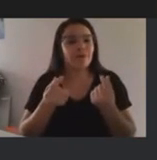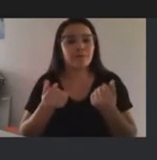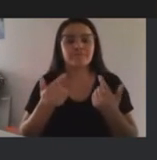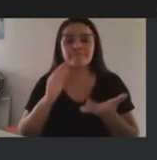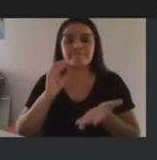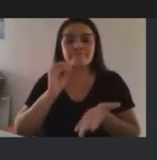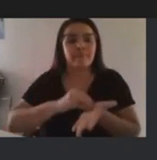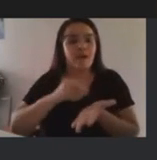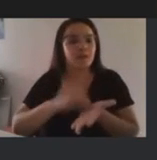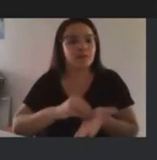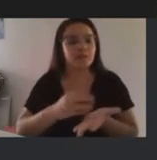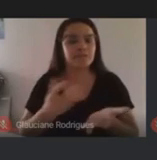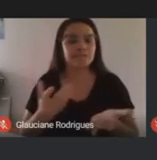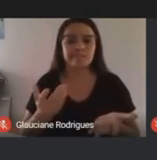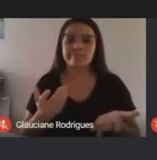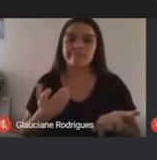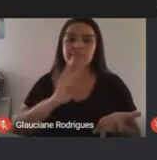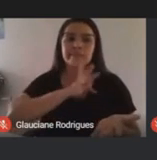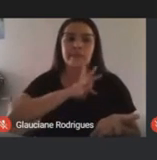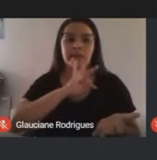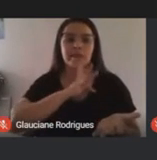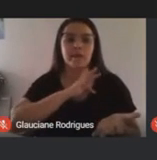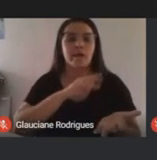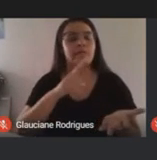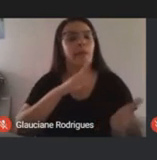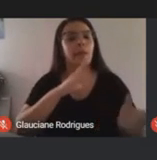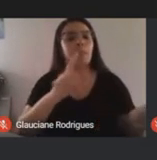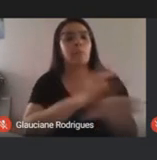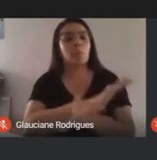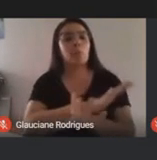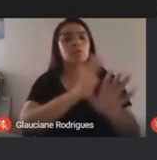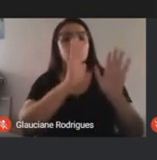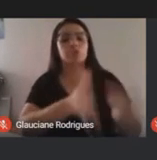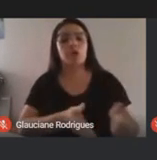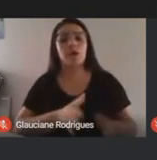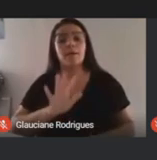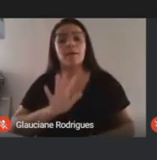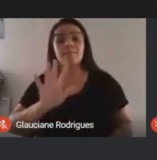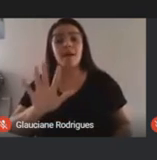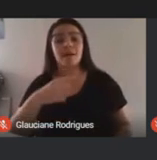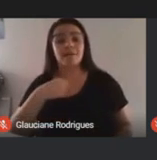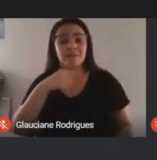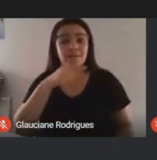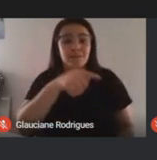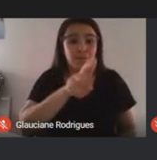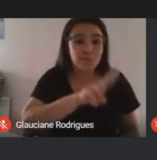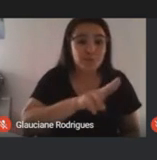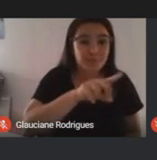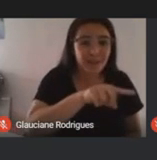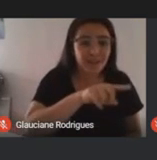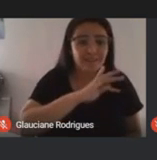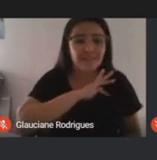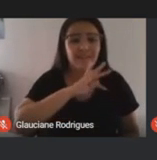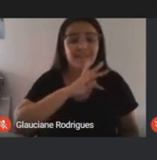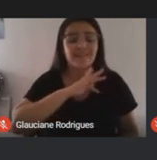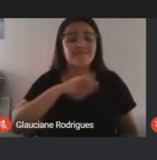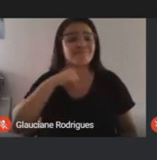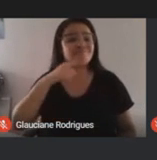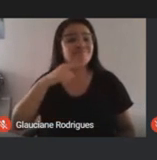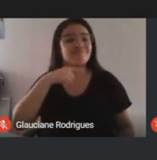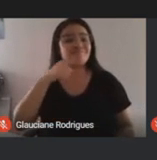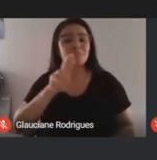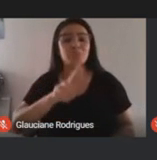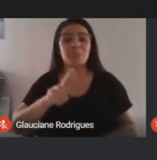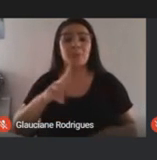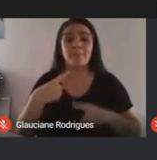técnica que é disponível, e também às vezes a gente não consegue utilizar por causa